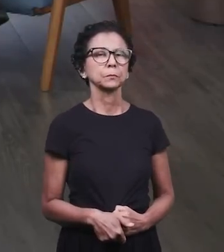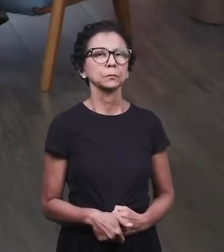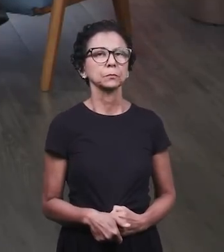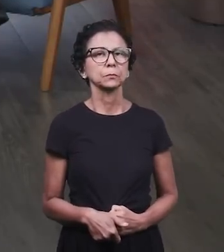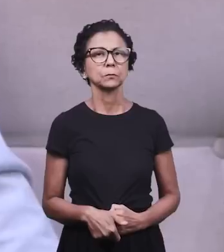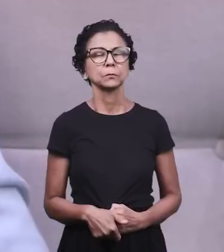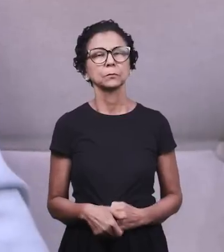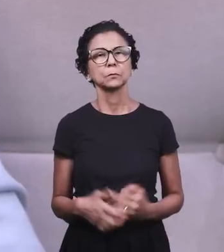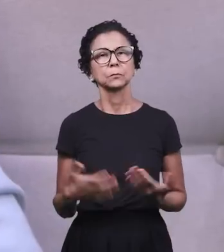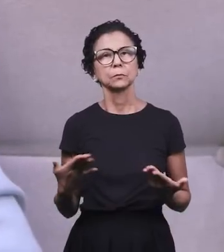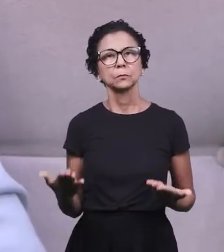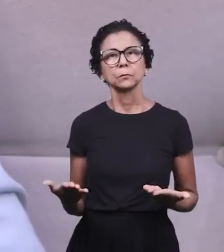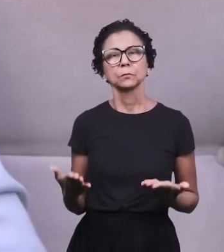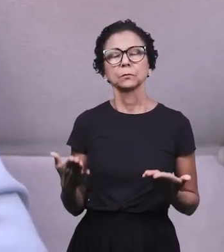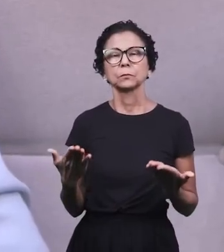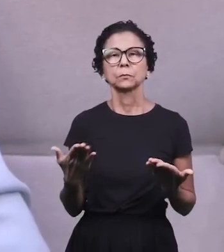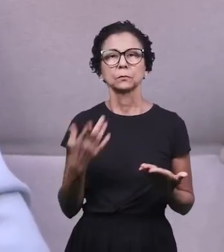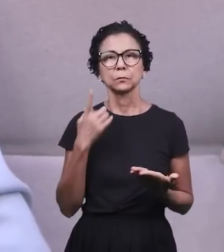patente